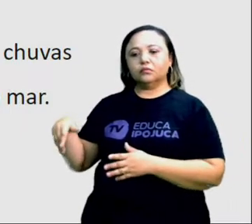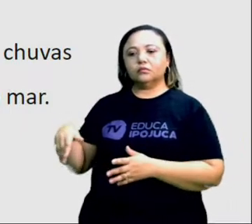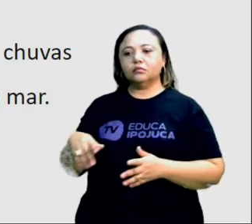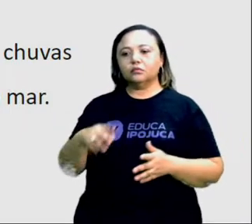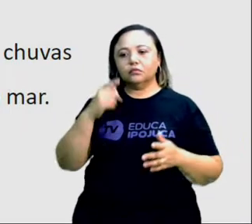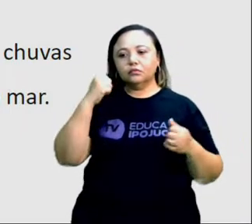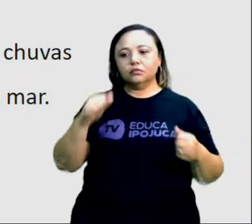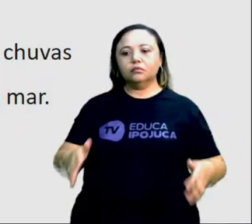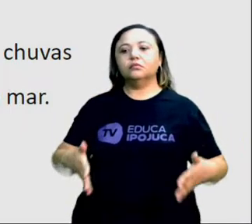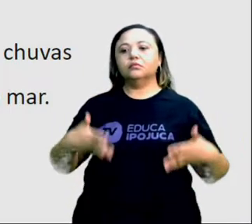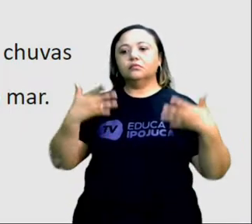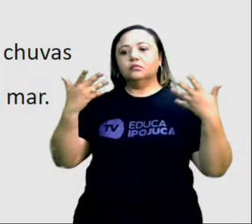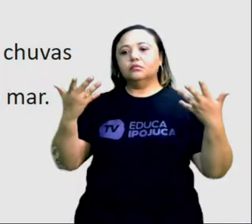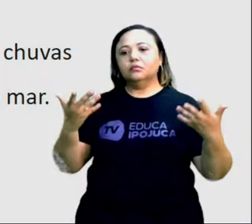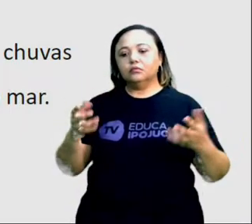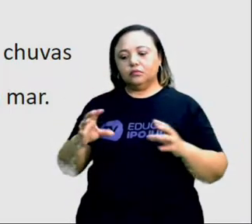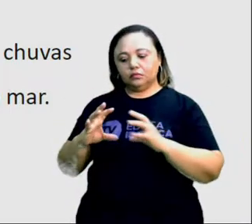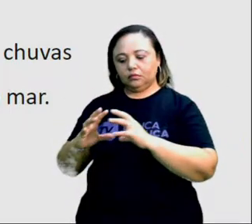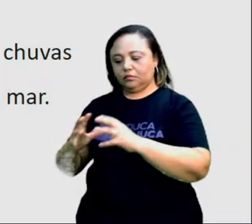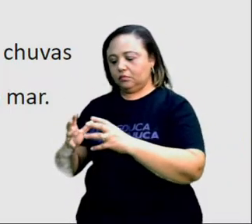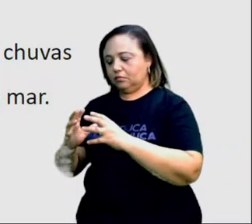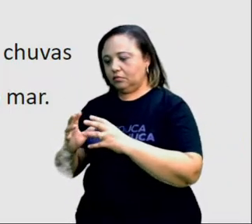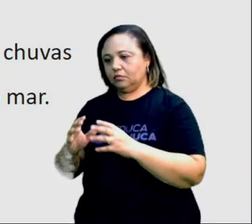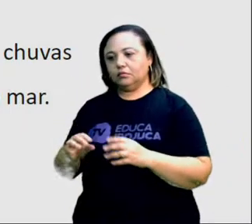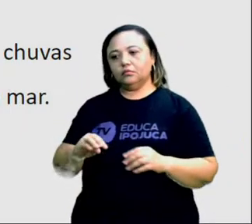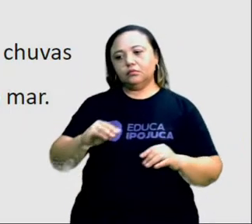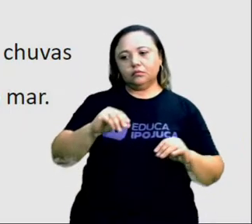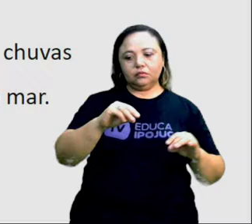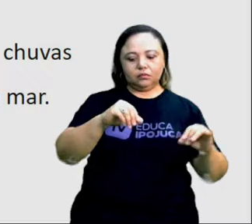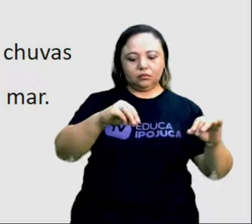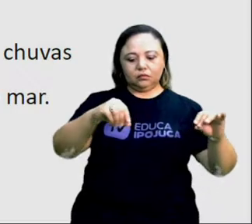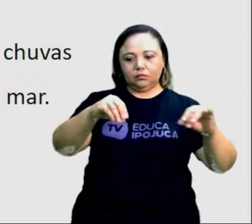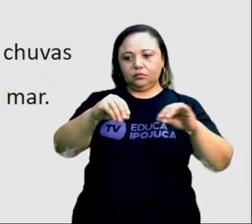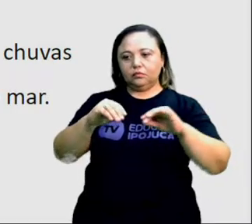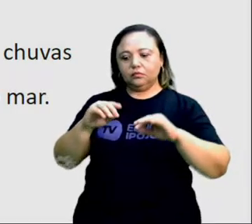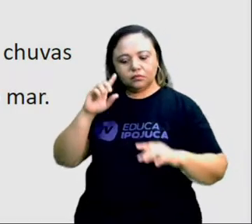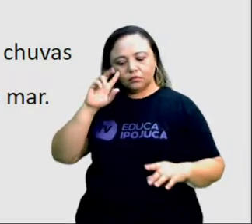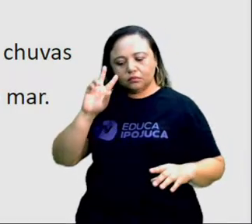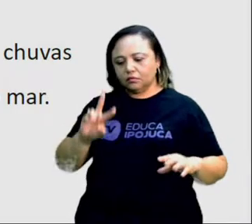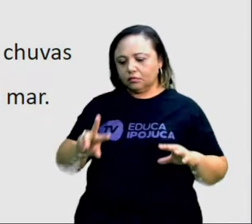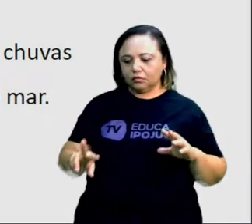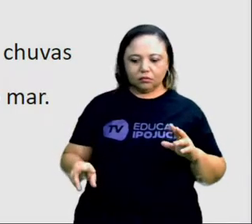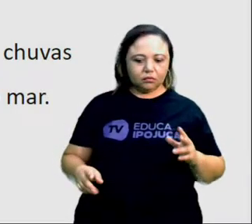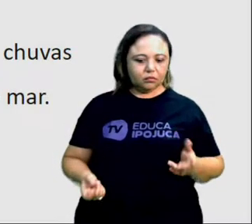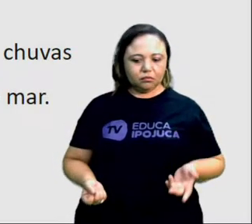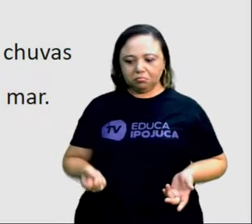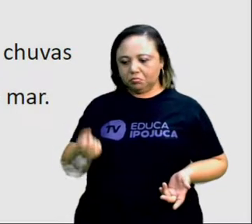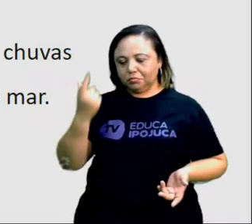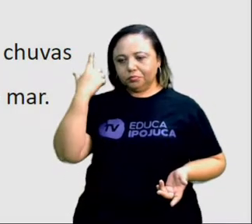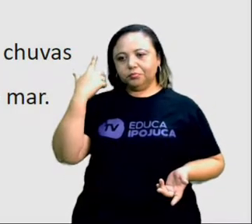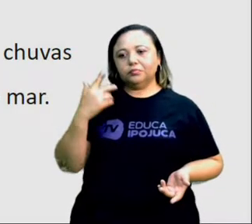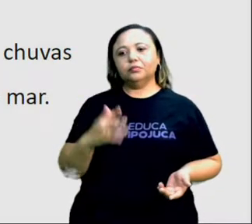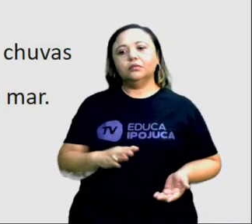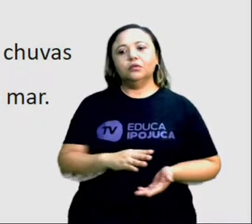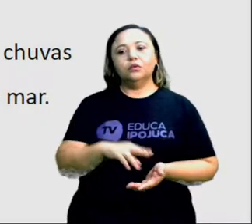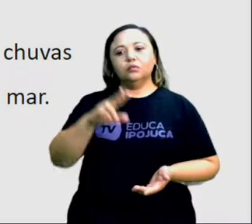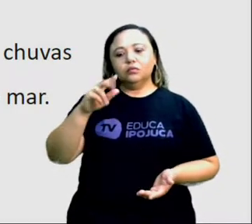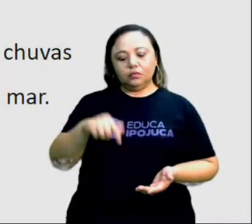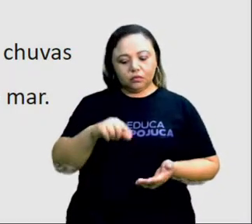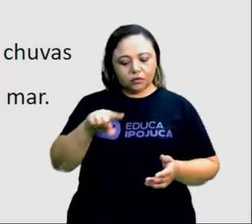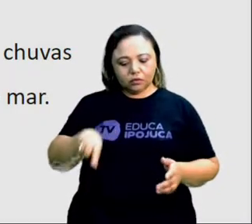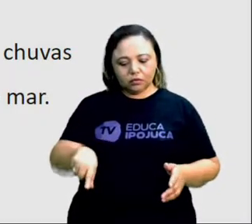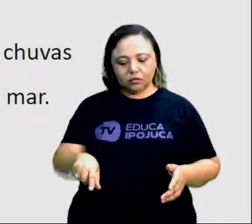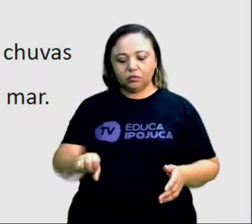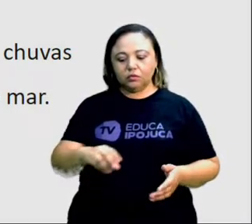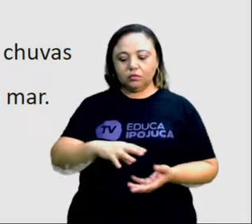quando percebeu as bolas na areia. Foi uma aparição inusitada. Nunca aconteceu de aparecer bolas